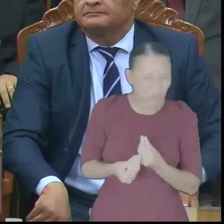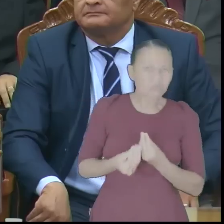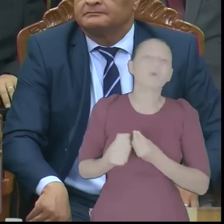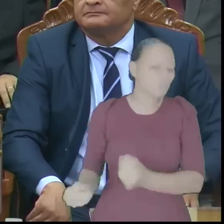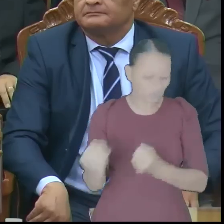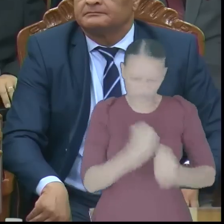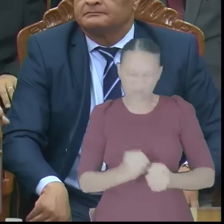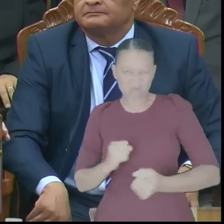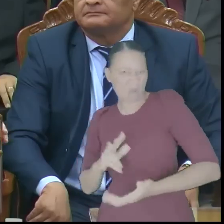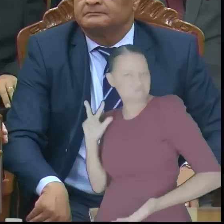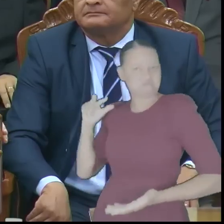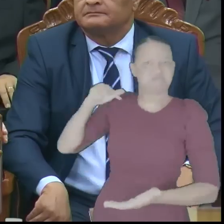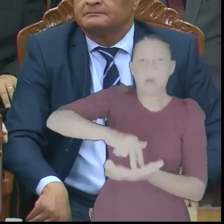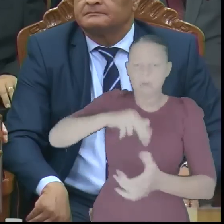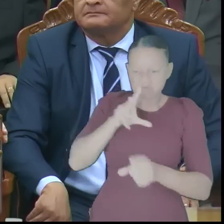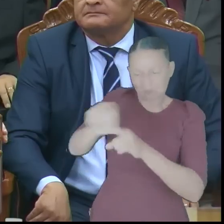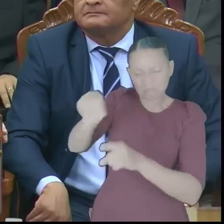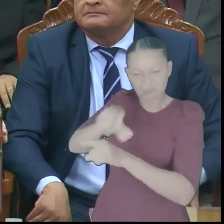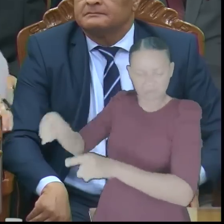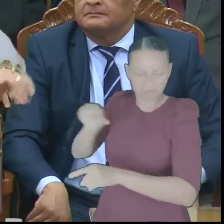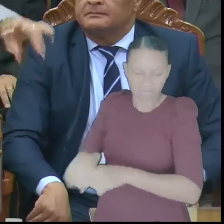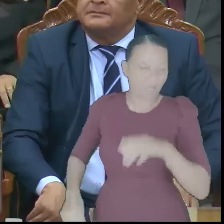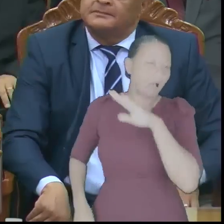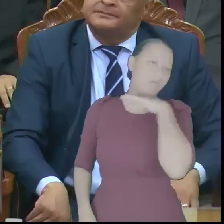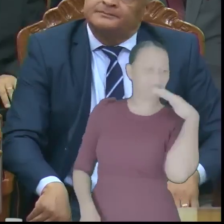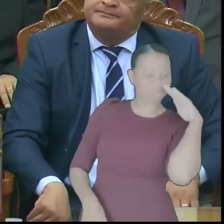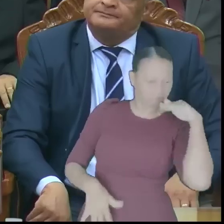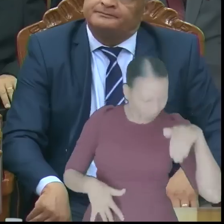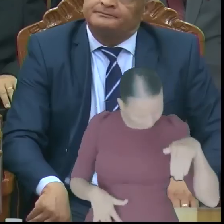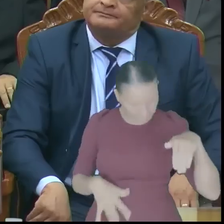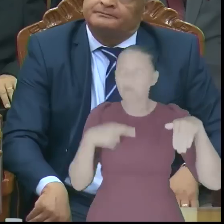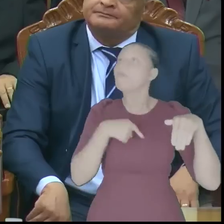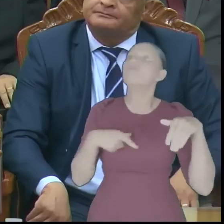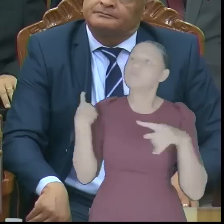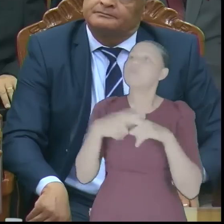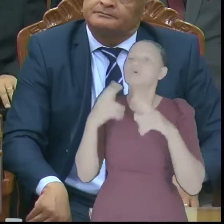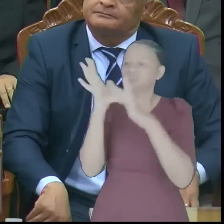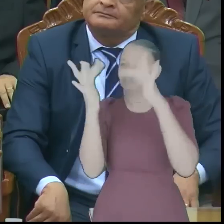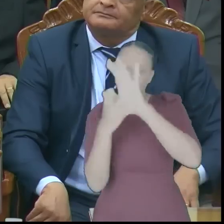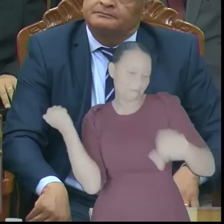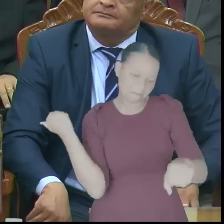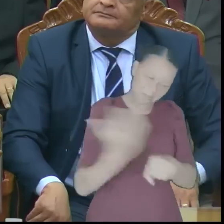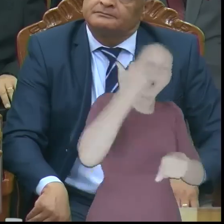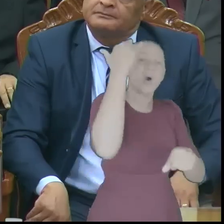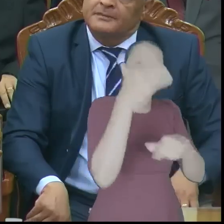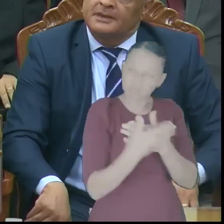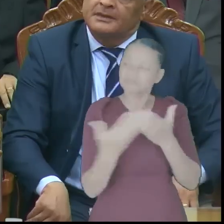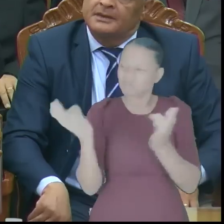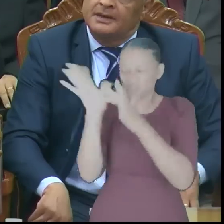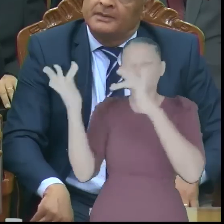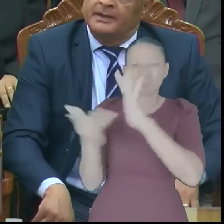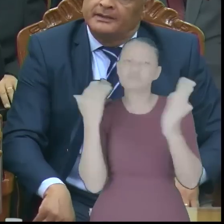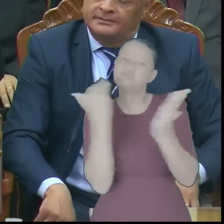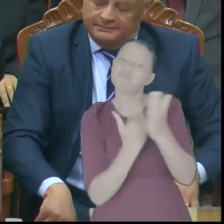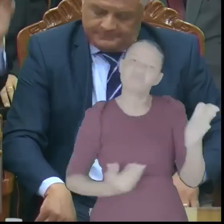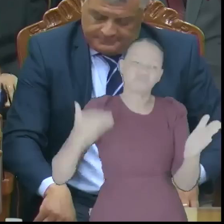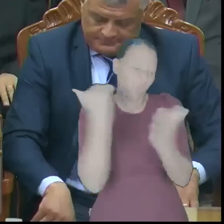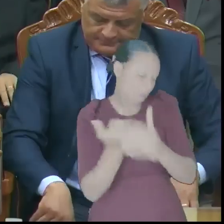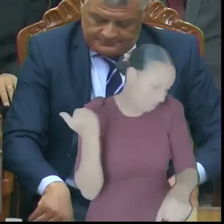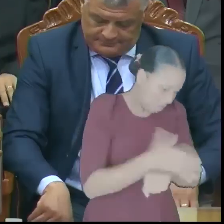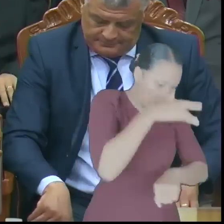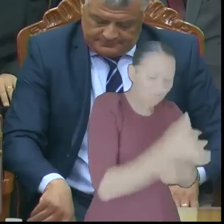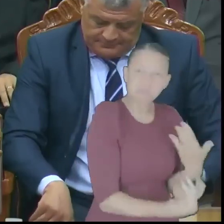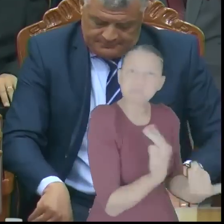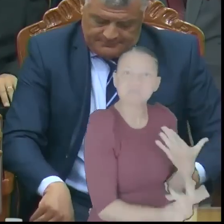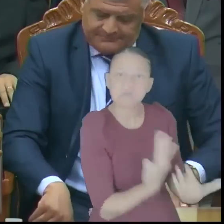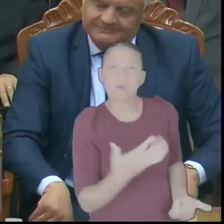volta triunfante. A morte ficou humilhada, porque o meu Cristo é maior que a própria morte, o meu Cristo é maior que o inferno, o meu